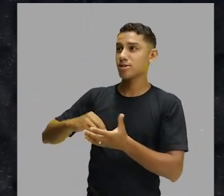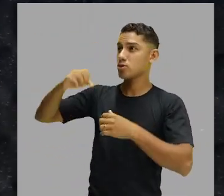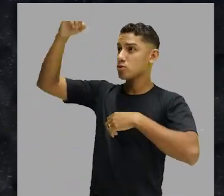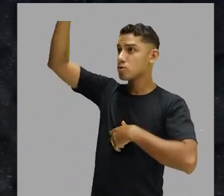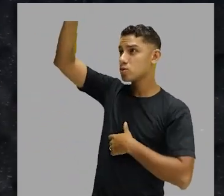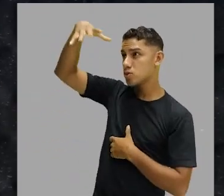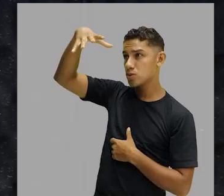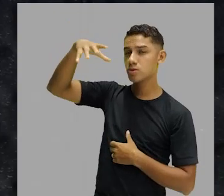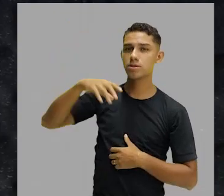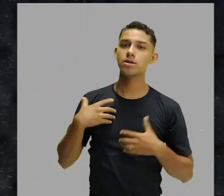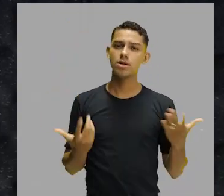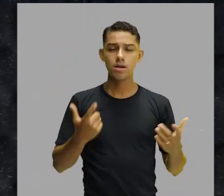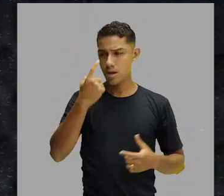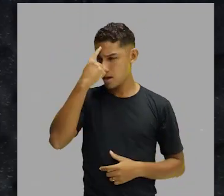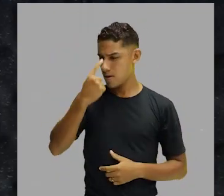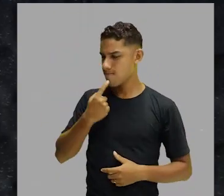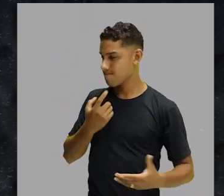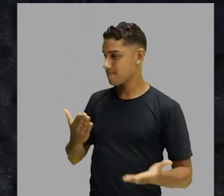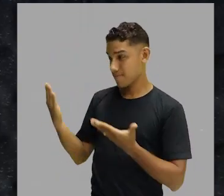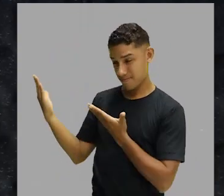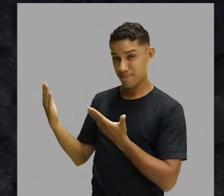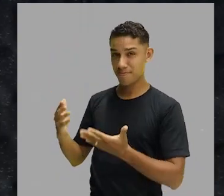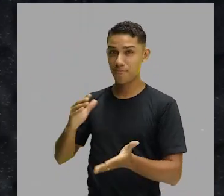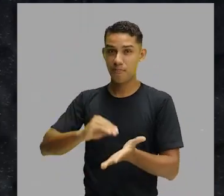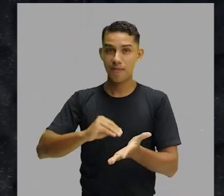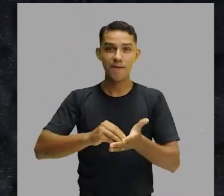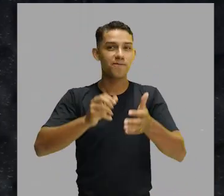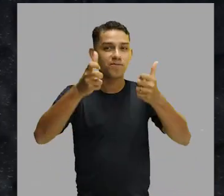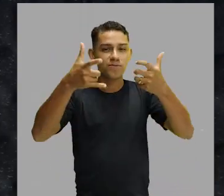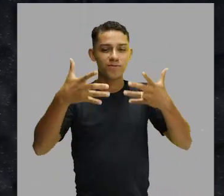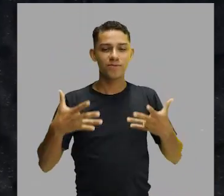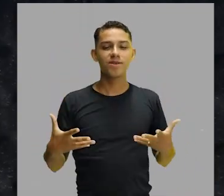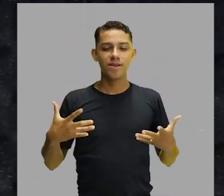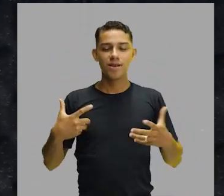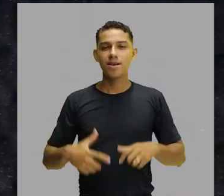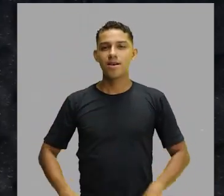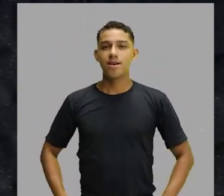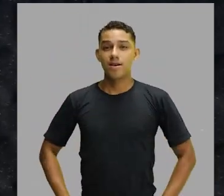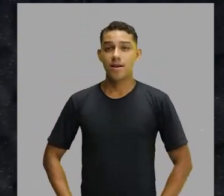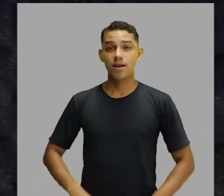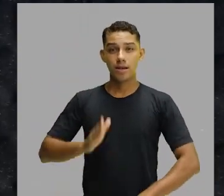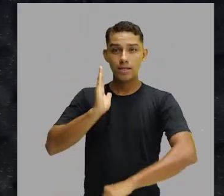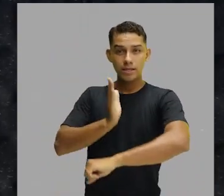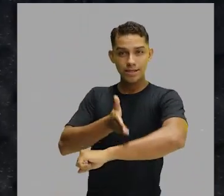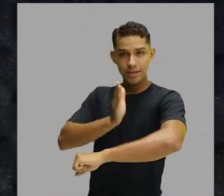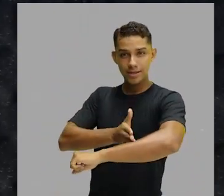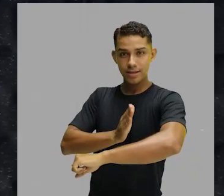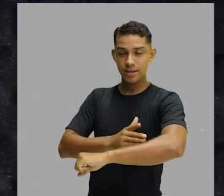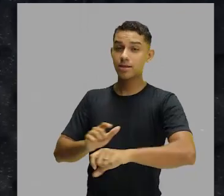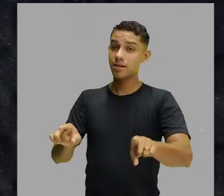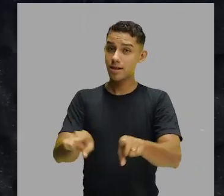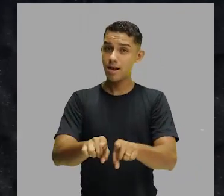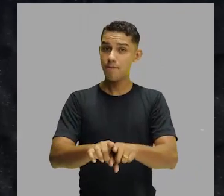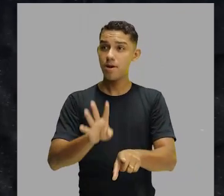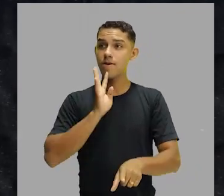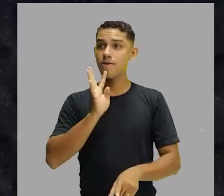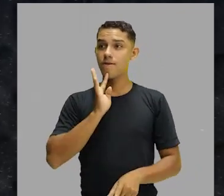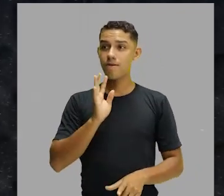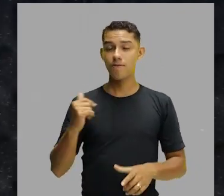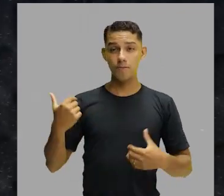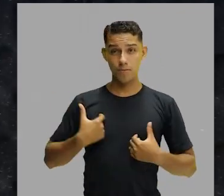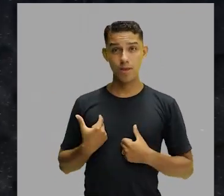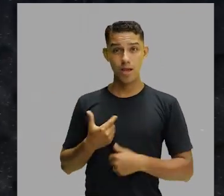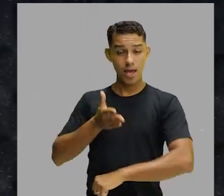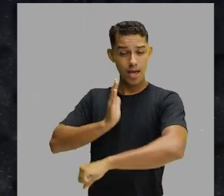essa imagem? Para explicitar para vocês que a Idade Média também é conhecida como Idade das